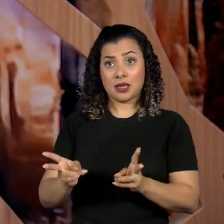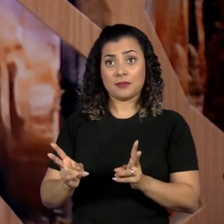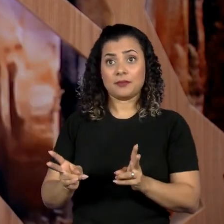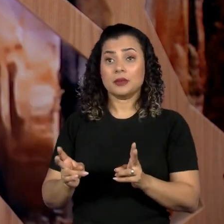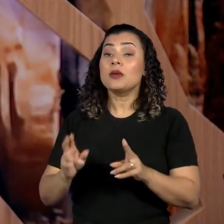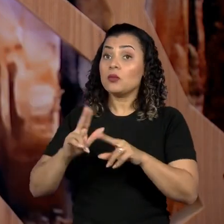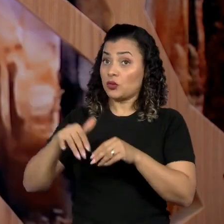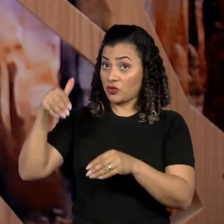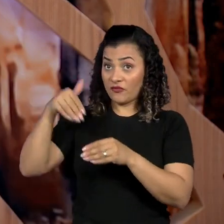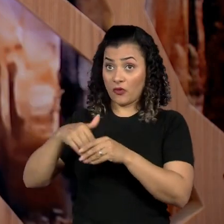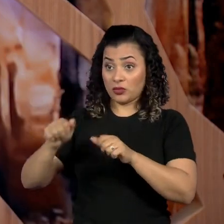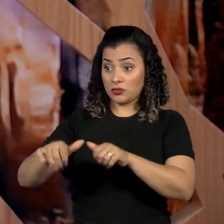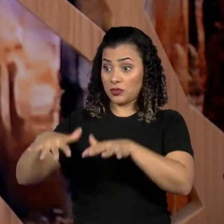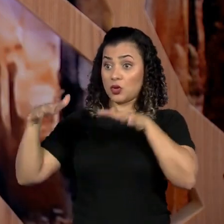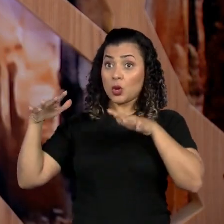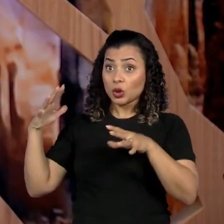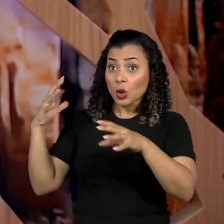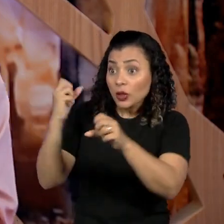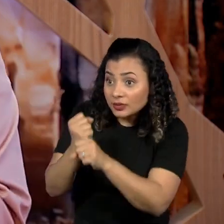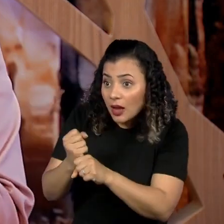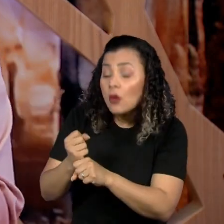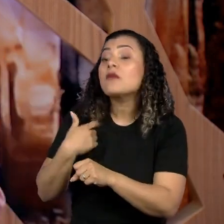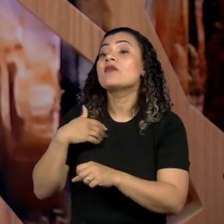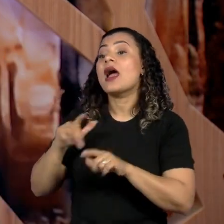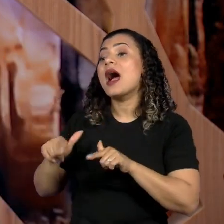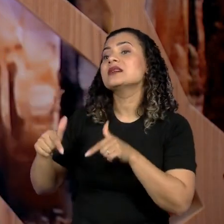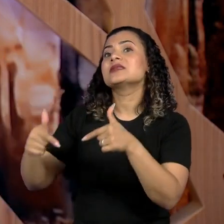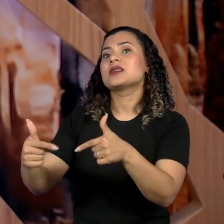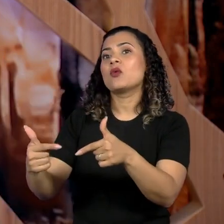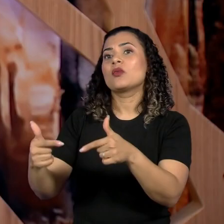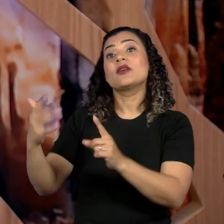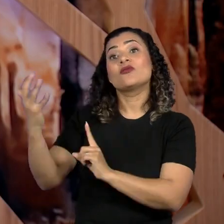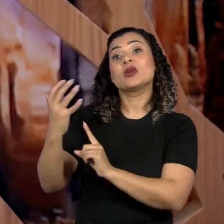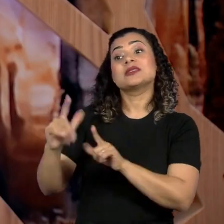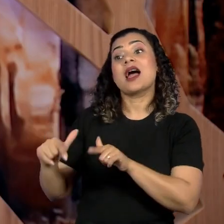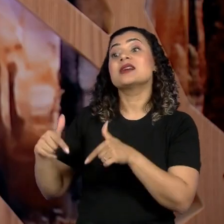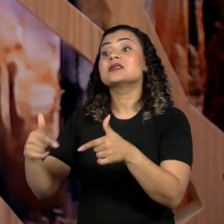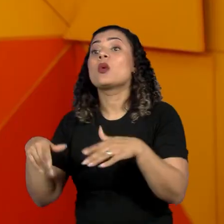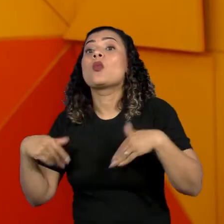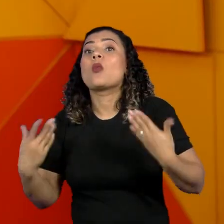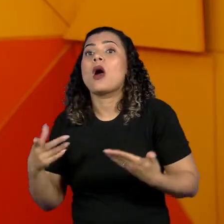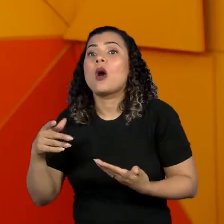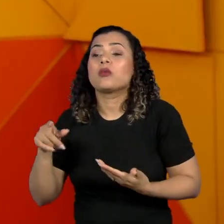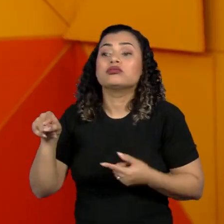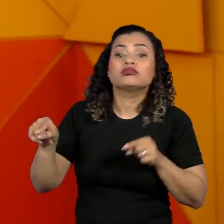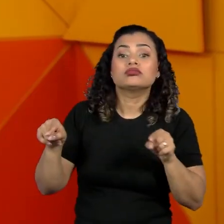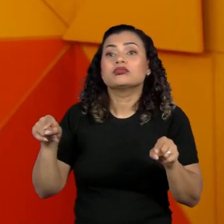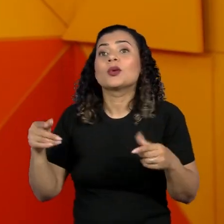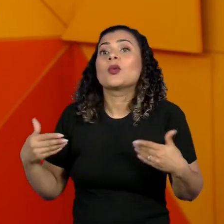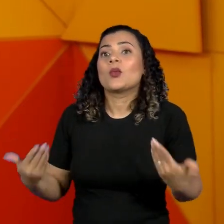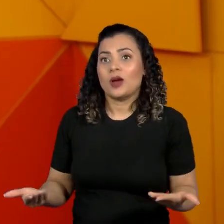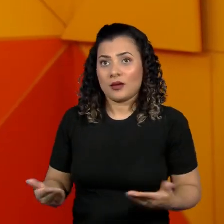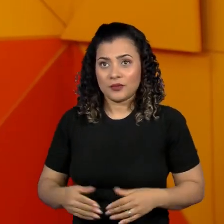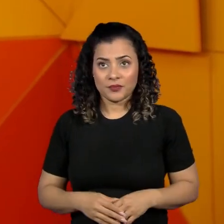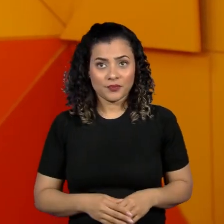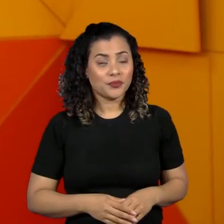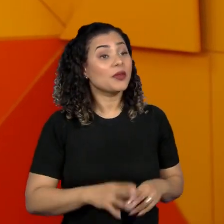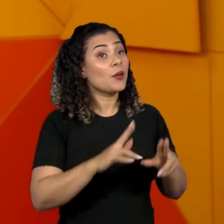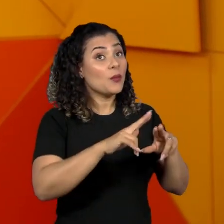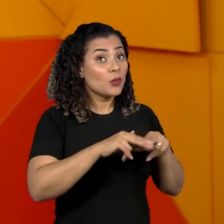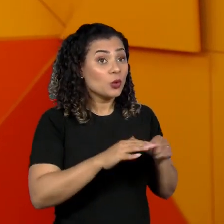o voto total é que vai dizer qual é o caminho que a cooperativa vai tomar. E nesse caminho